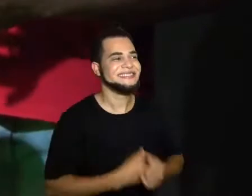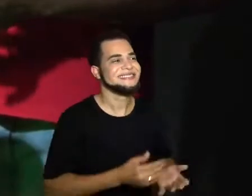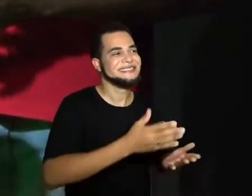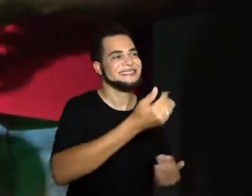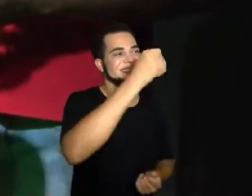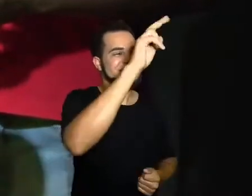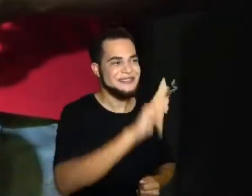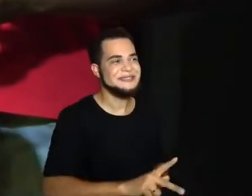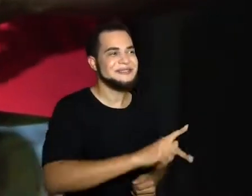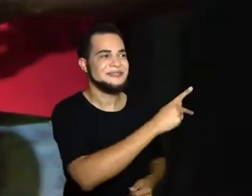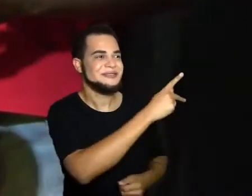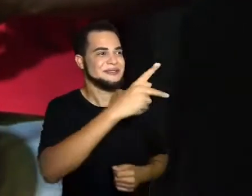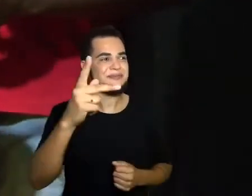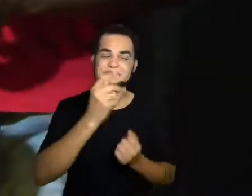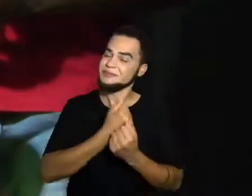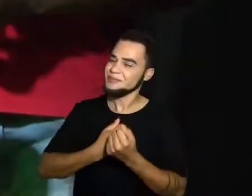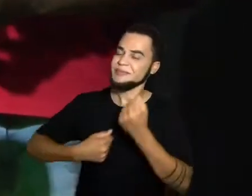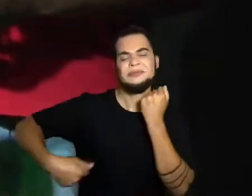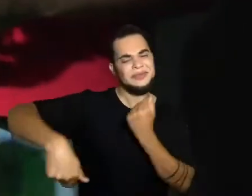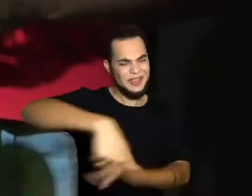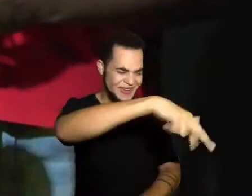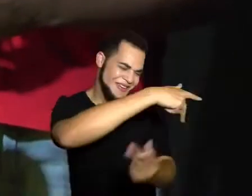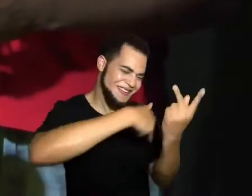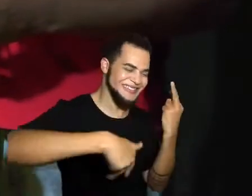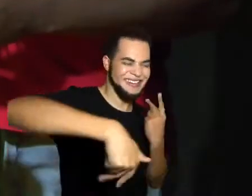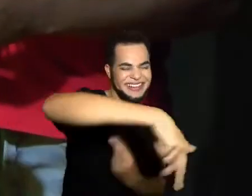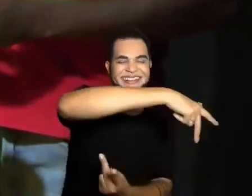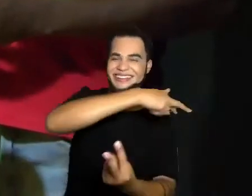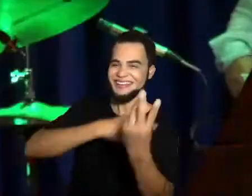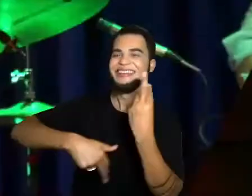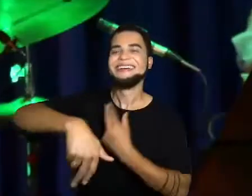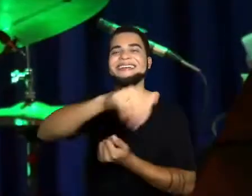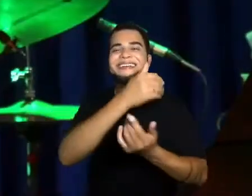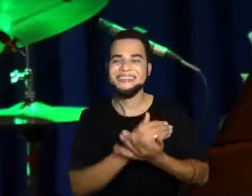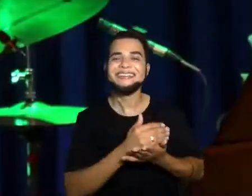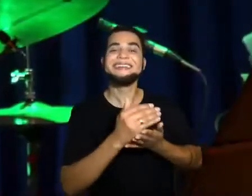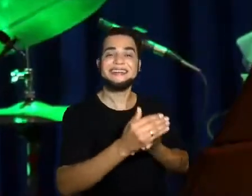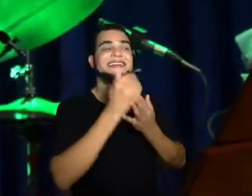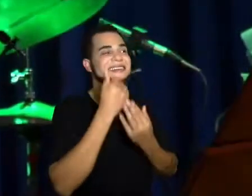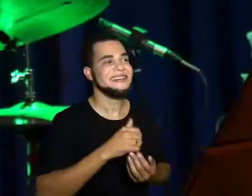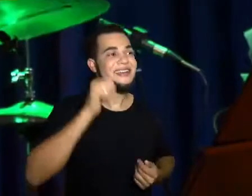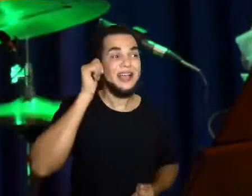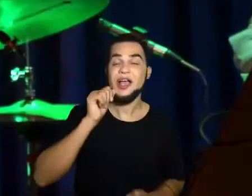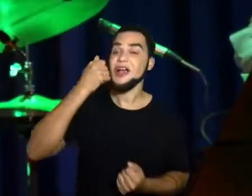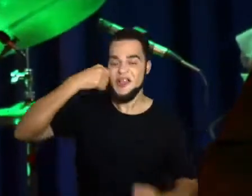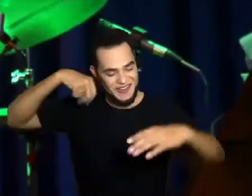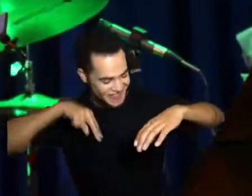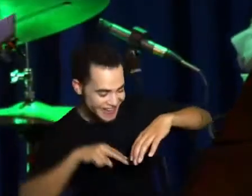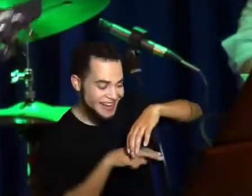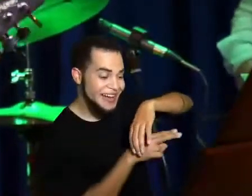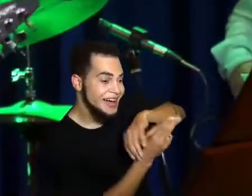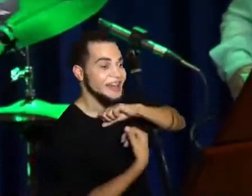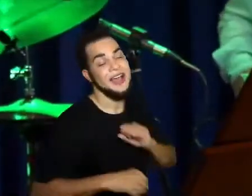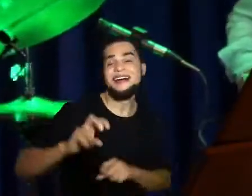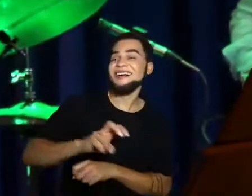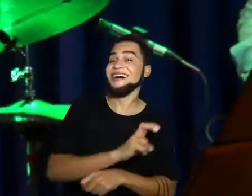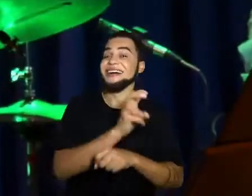comprimento. A grande roda, o caracol de braço dado é o passeio. Maria deu o grito, olha a cobra no